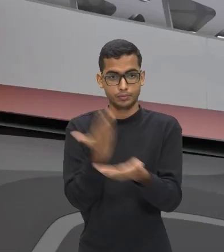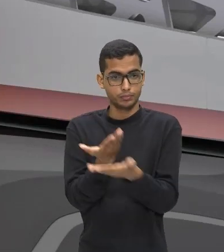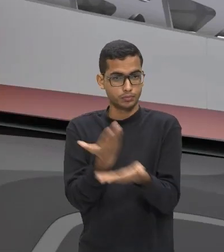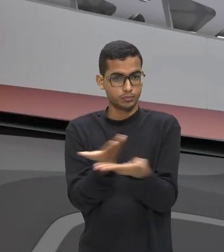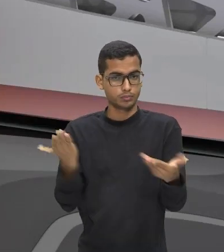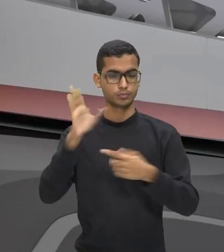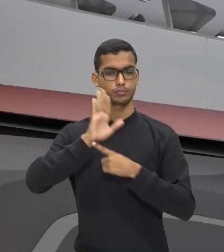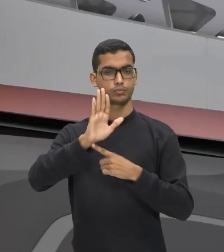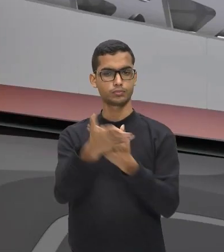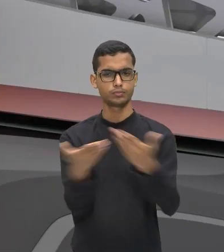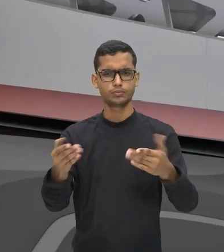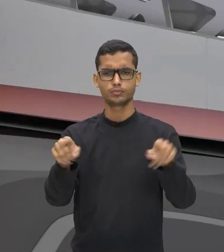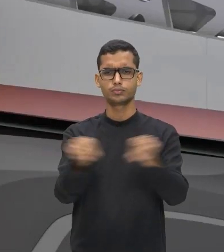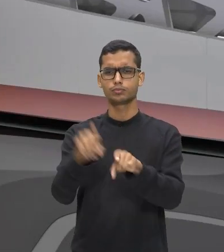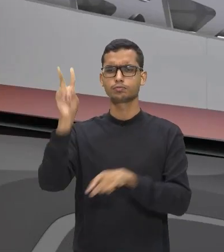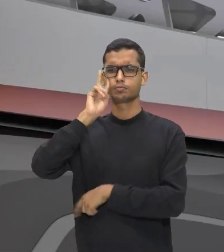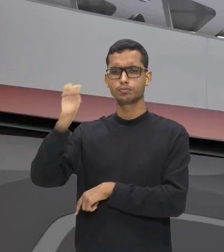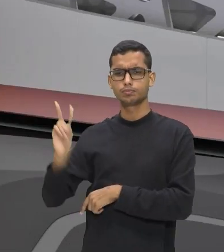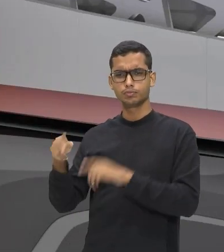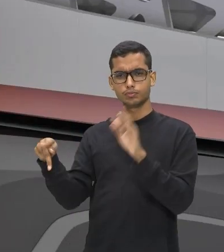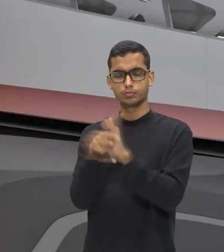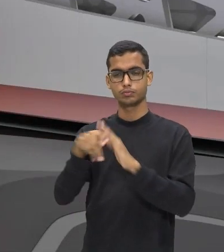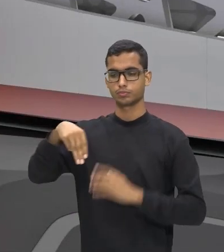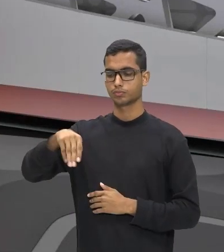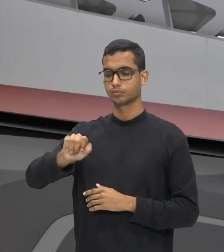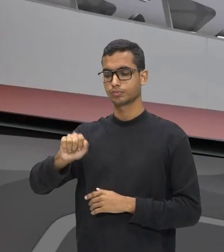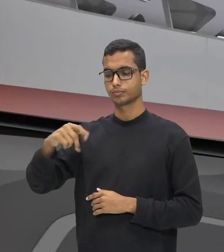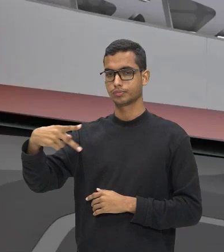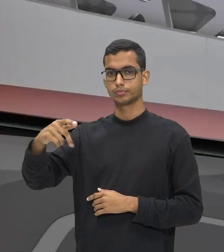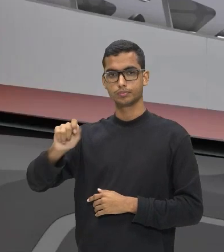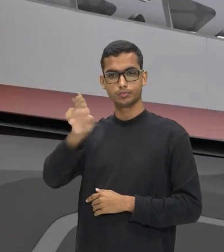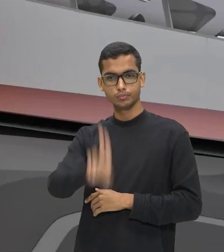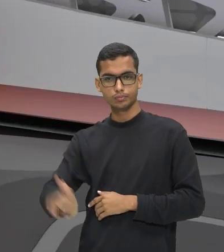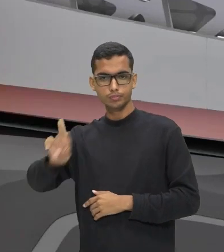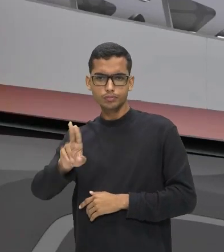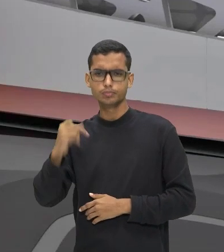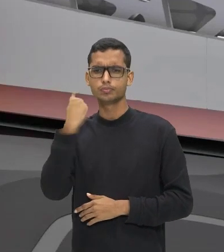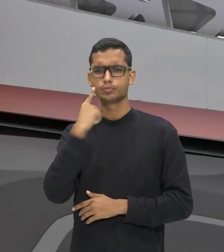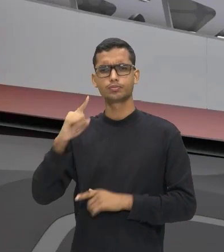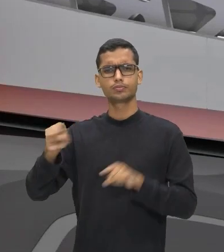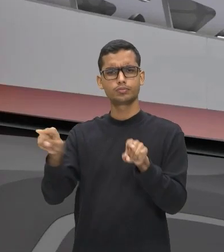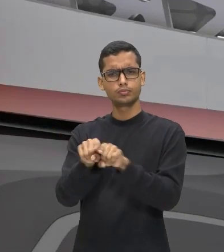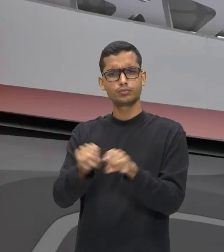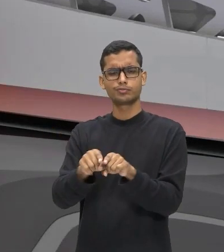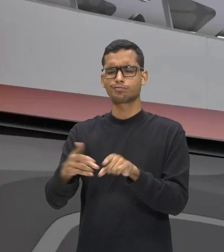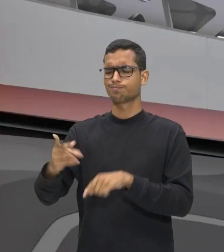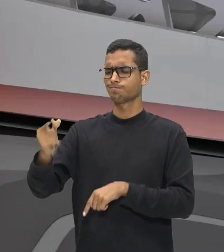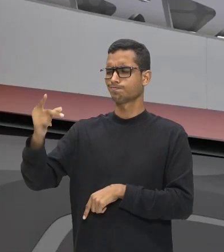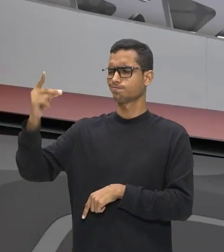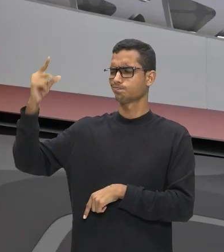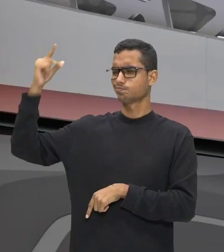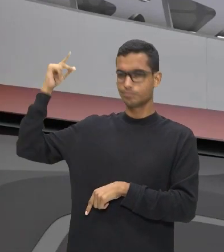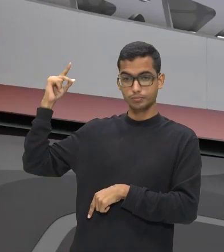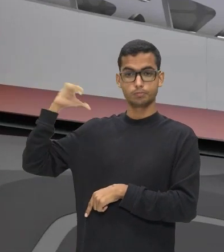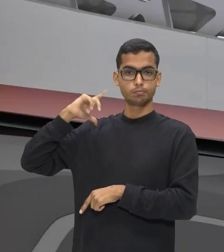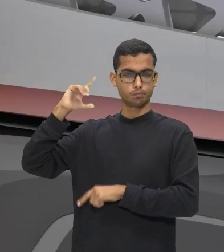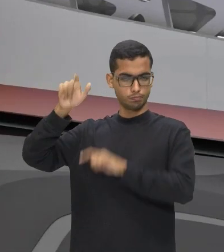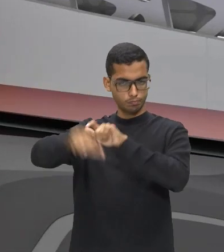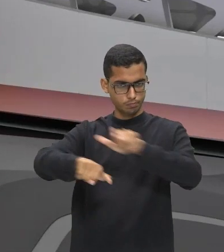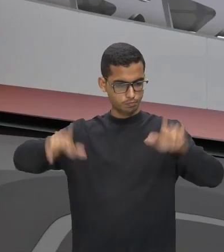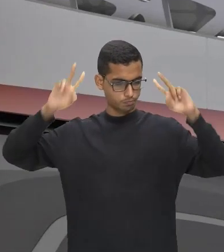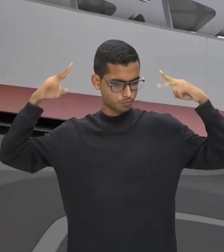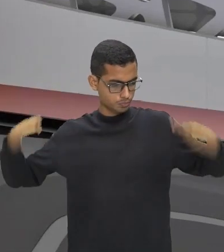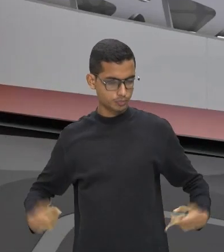trazer a história do mapa, porque o mapa é utilizado desde muito tempo pelo homem, porque